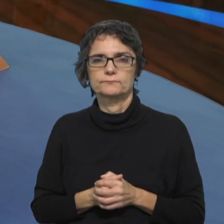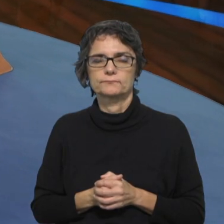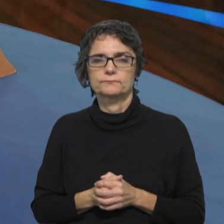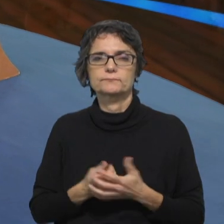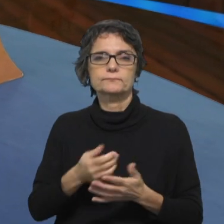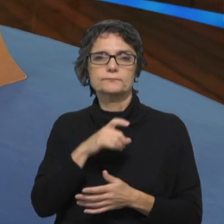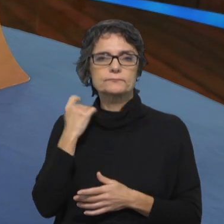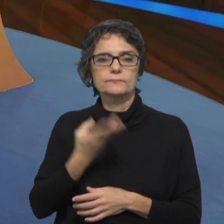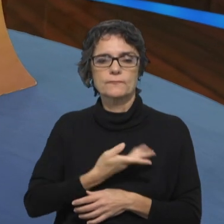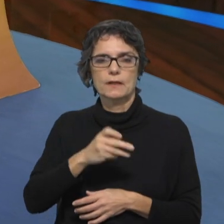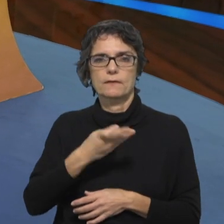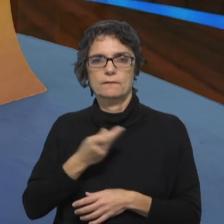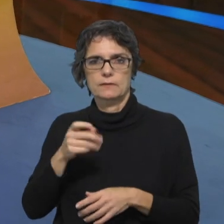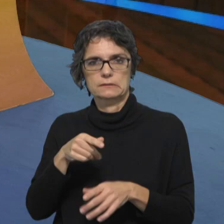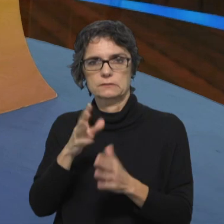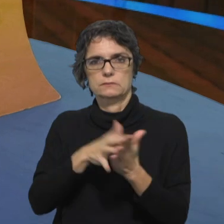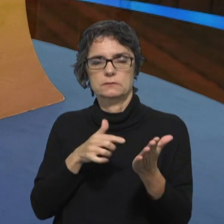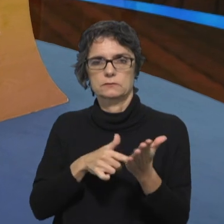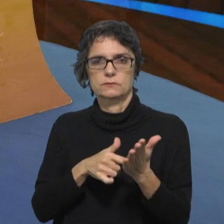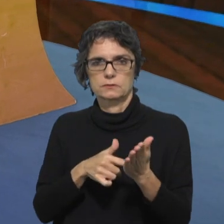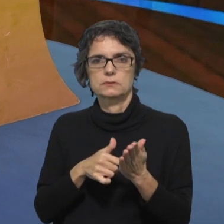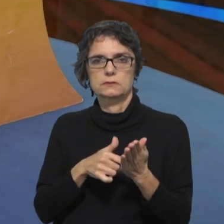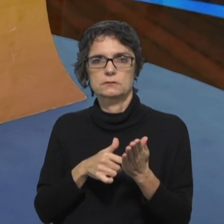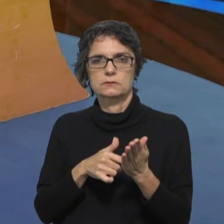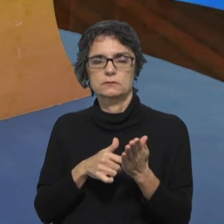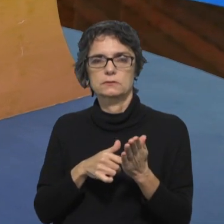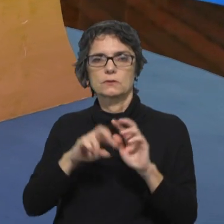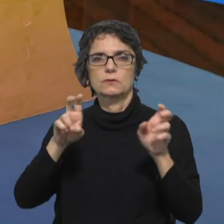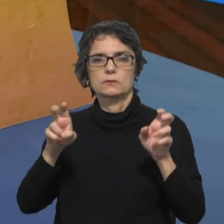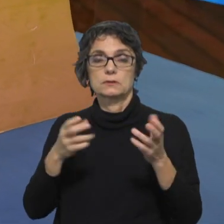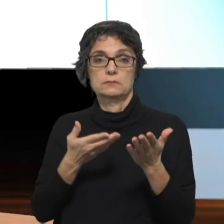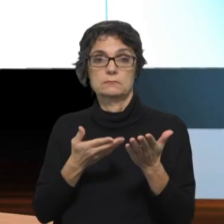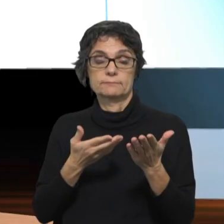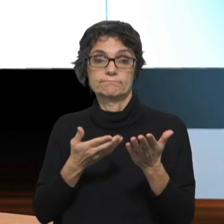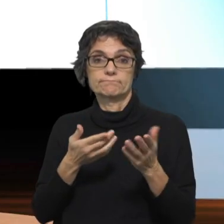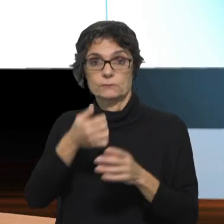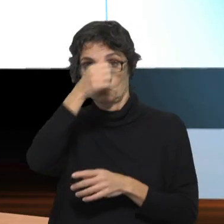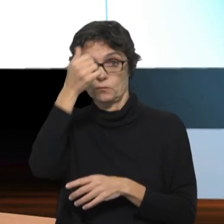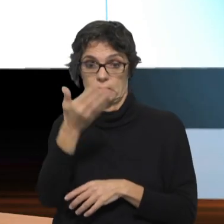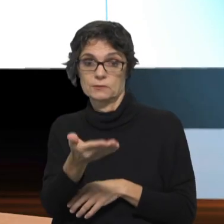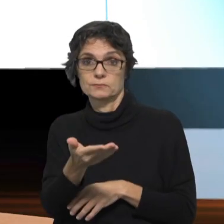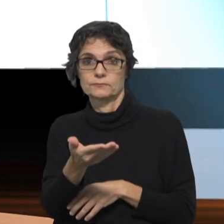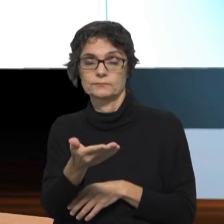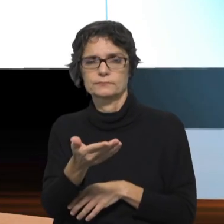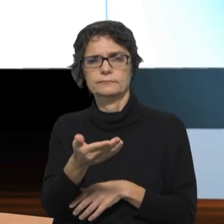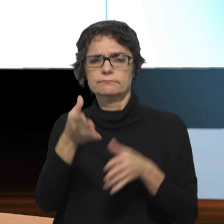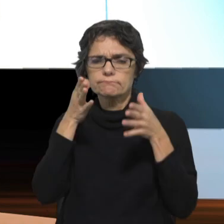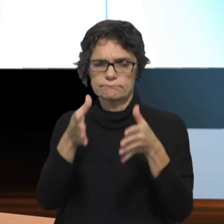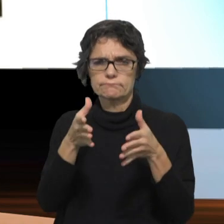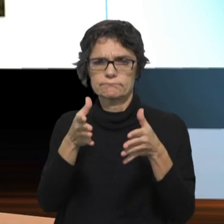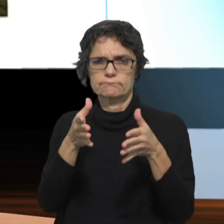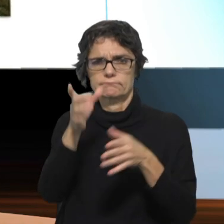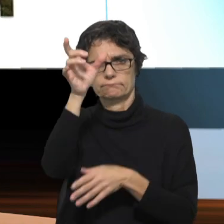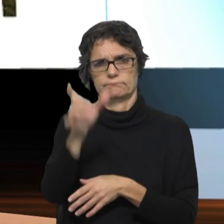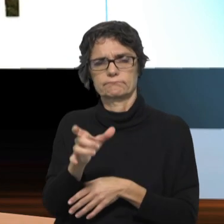Padre David, este texto, enfim, dá o tema para este domingo. É um domingo que se centra, de facto, na figura de